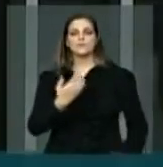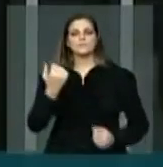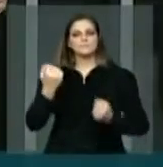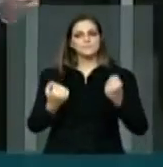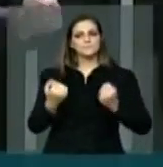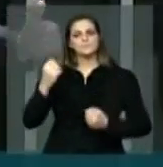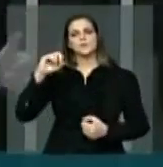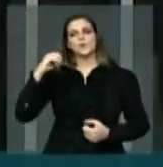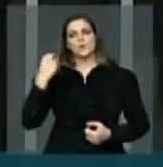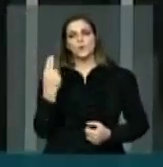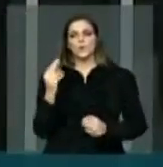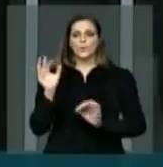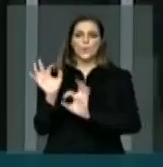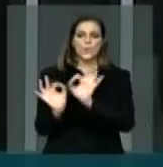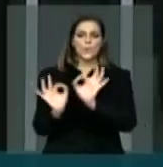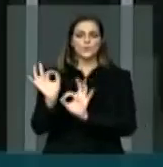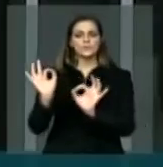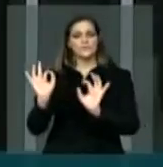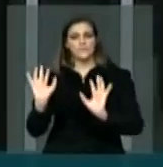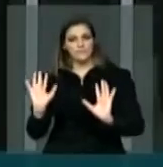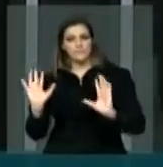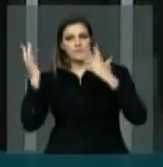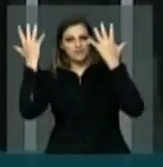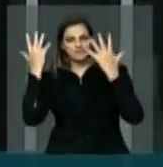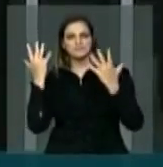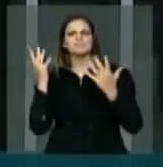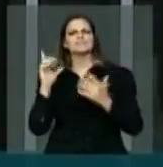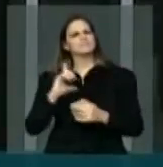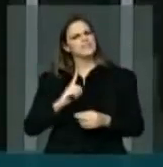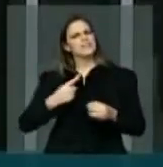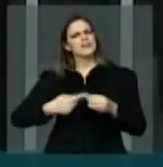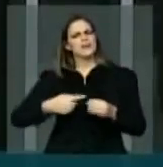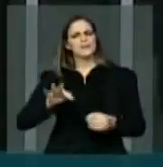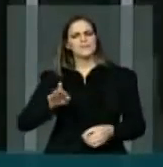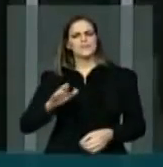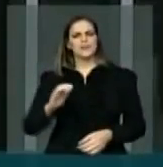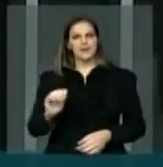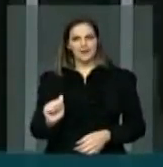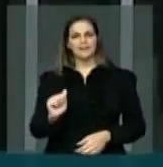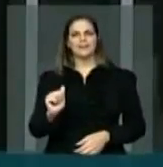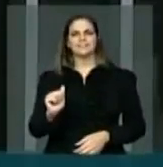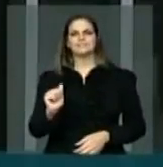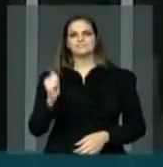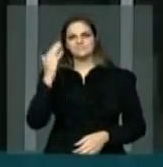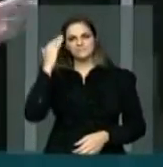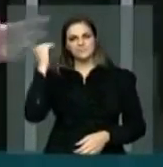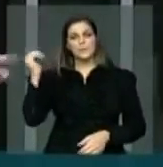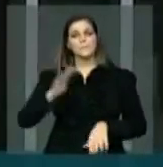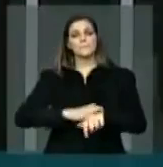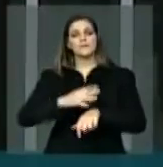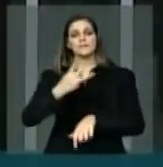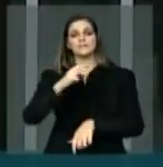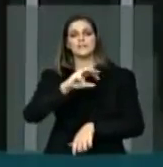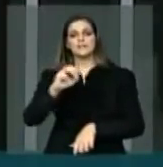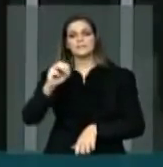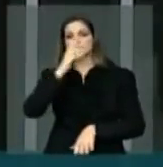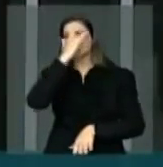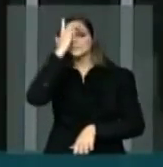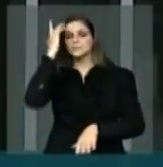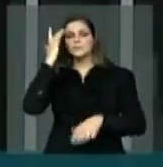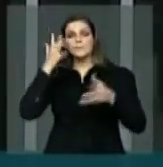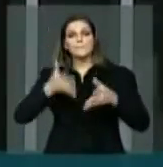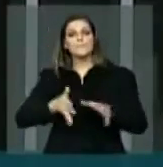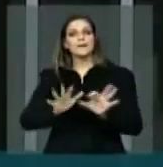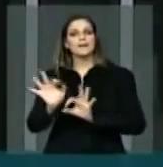nos ajudam nas festas como lá de Franca, festa de São Genaro, que mais de 300 pessoas se envolvem na